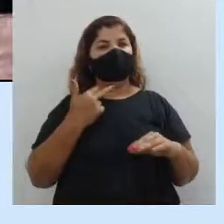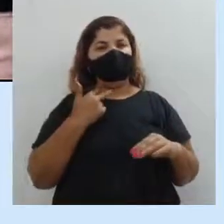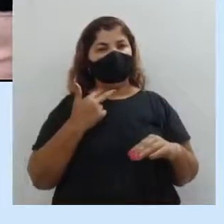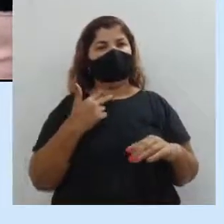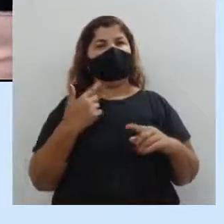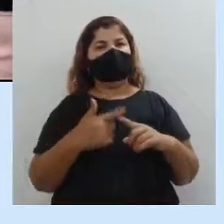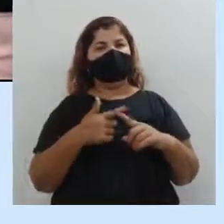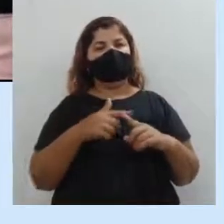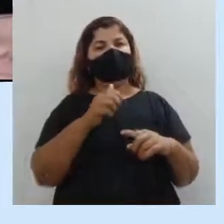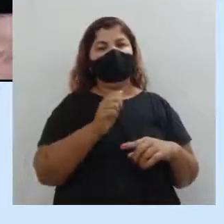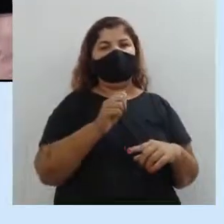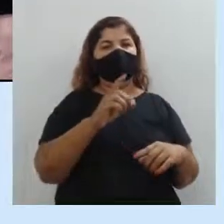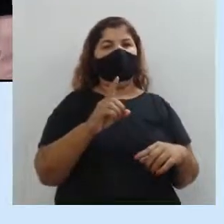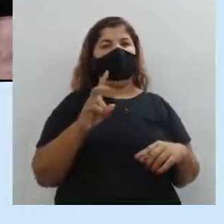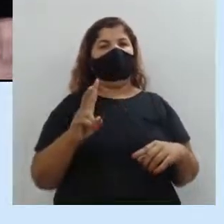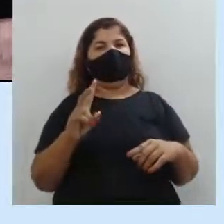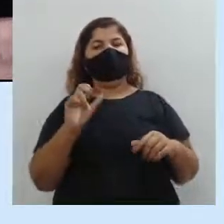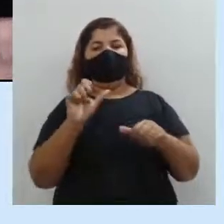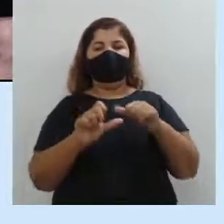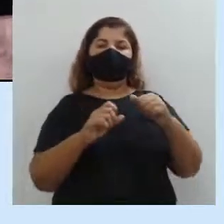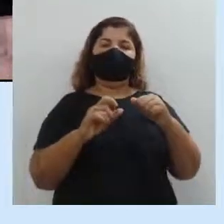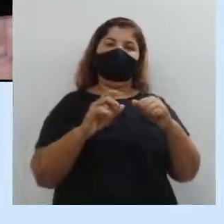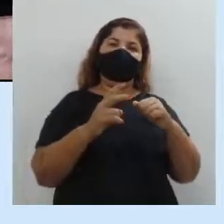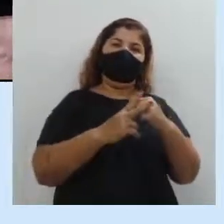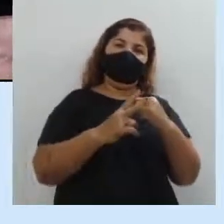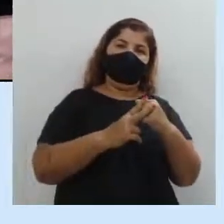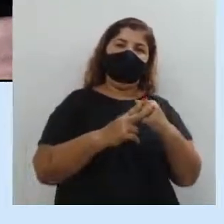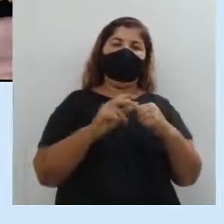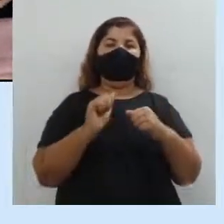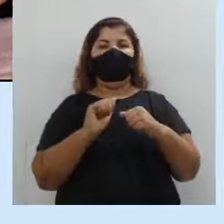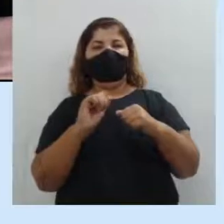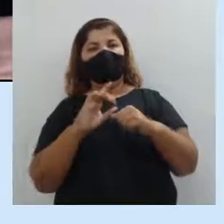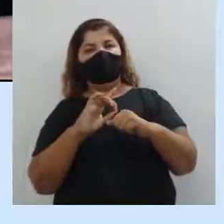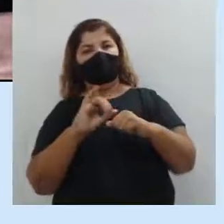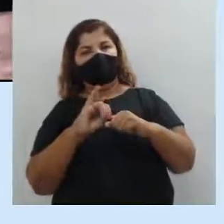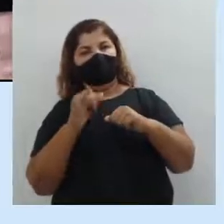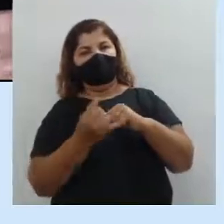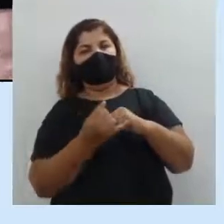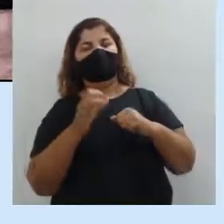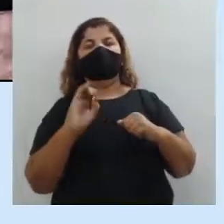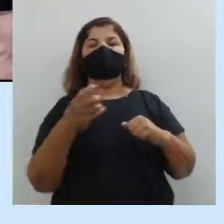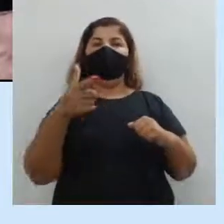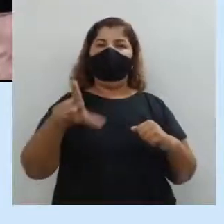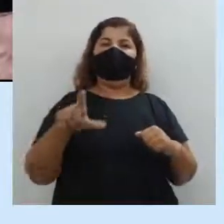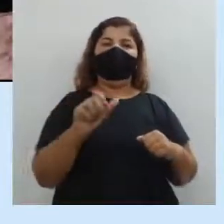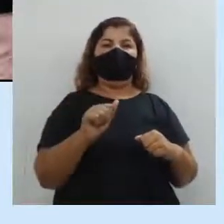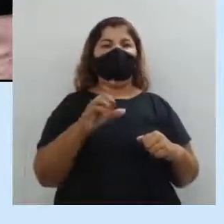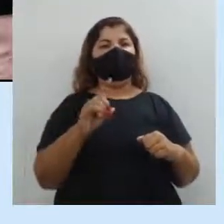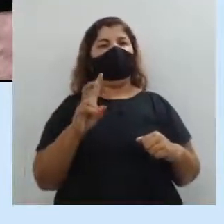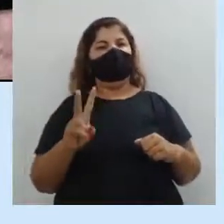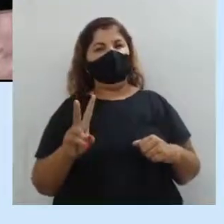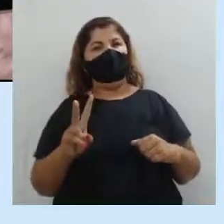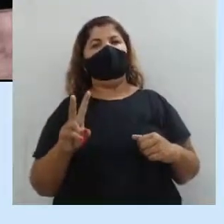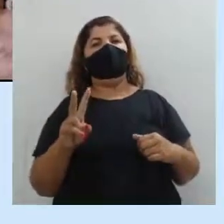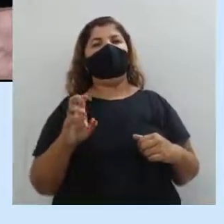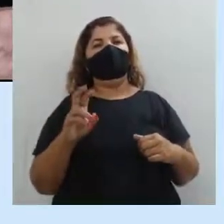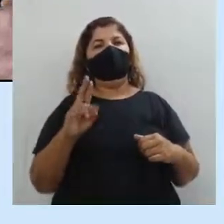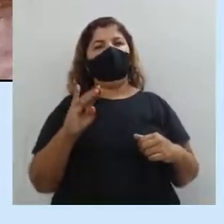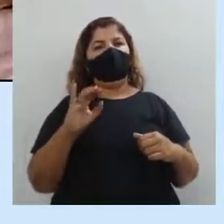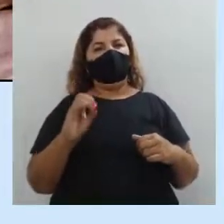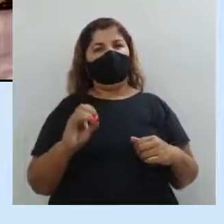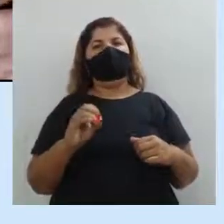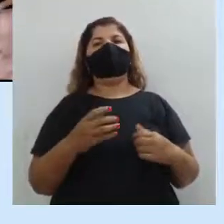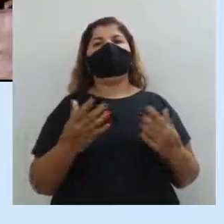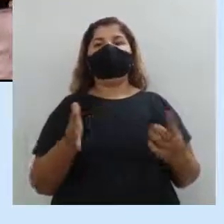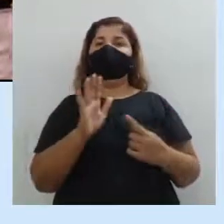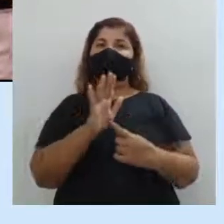vai modificar um verbo, um adjetivo ou outro advérbio. E aqui eu tenho um exemplo de advérbio modificando um